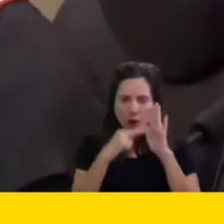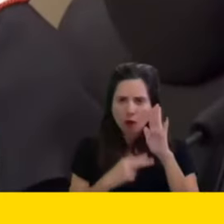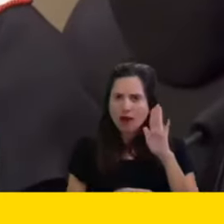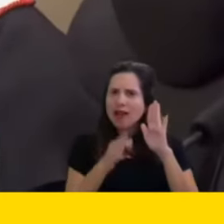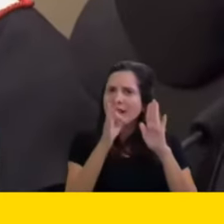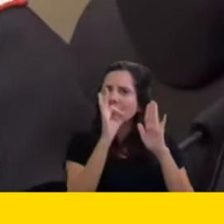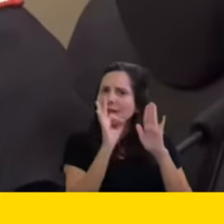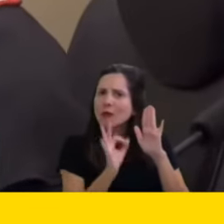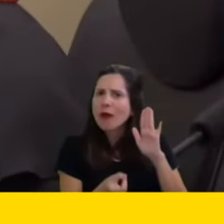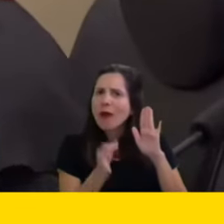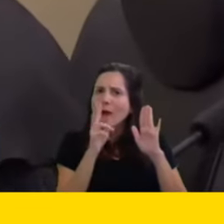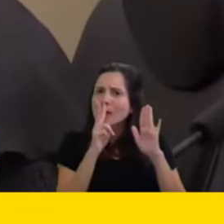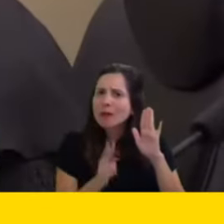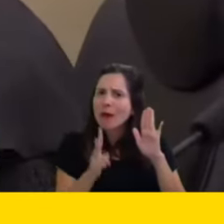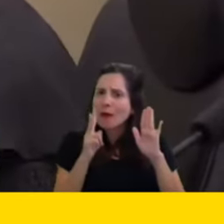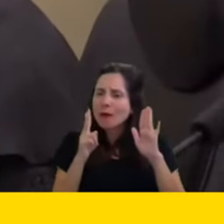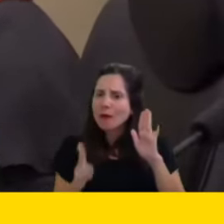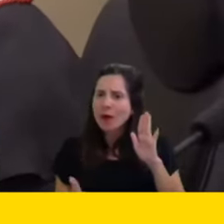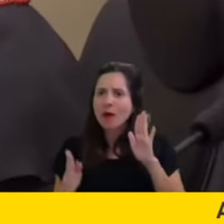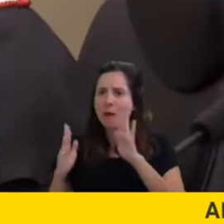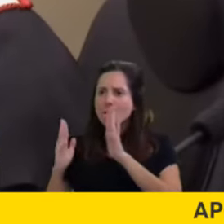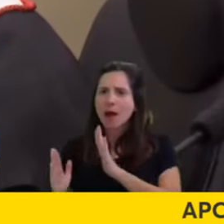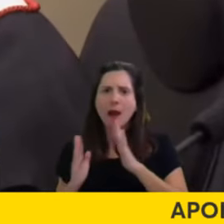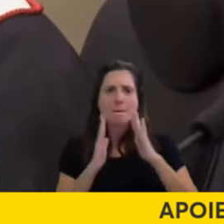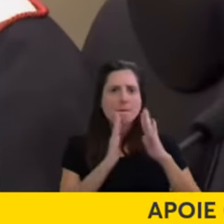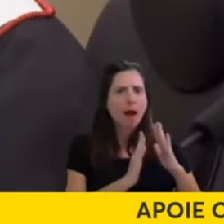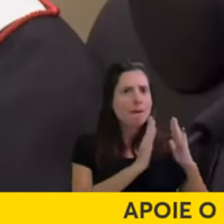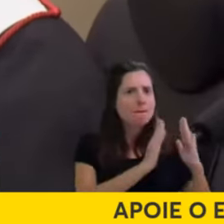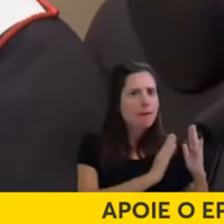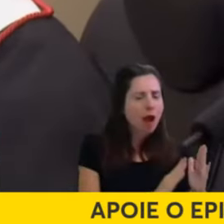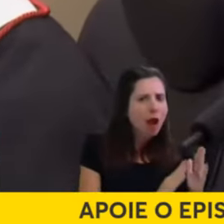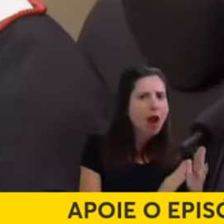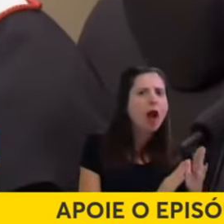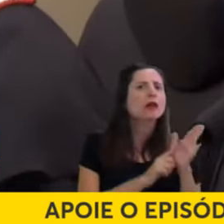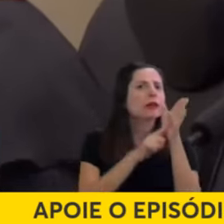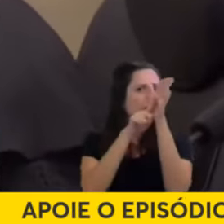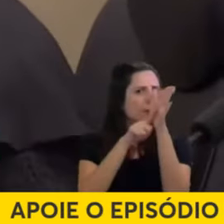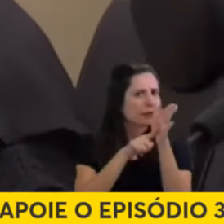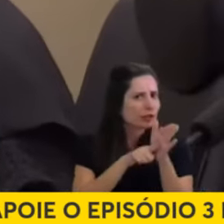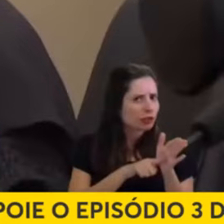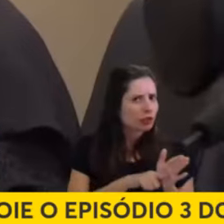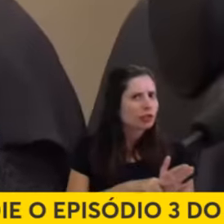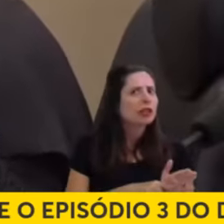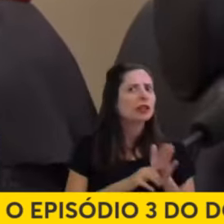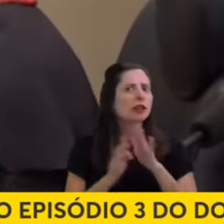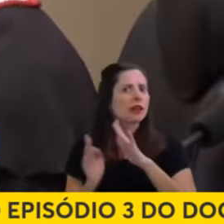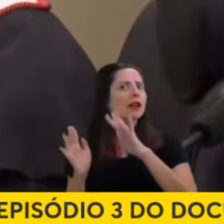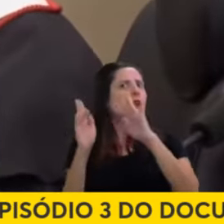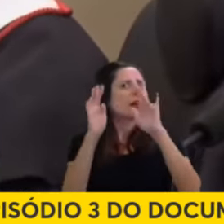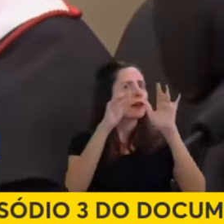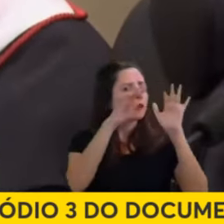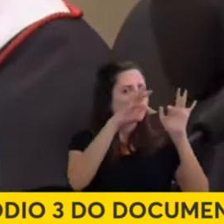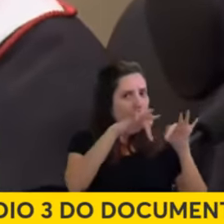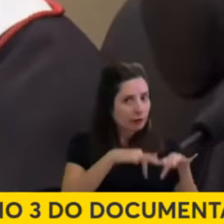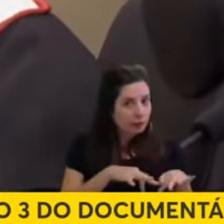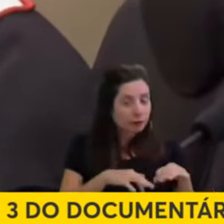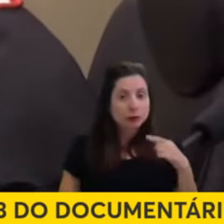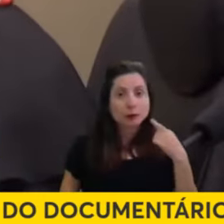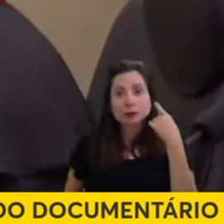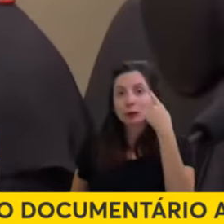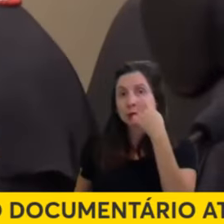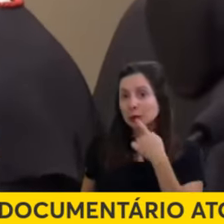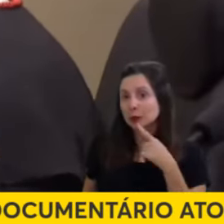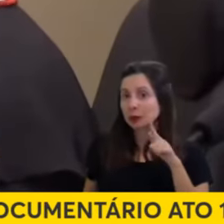pelas pártes eh inclusive pelos investigados em suas alegações finais ah Dr Guedes mencionou outros